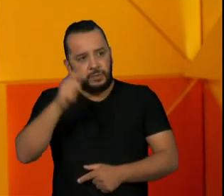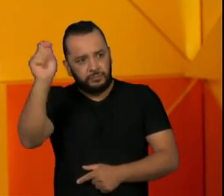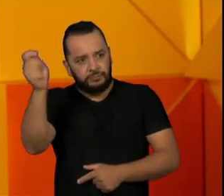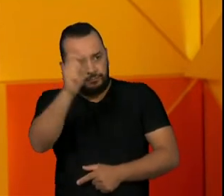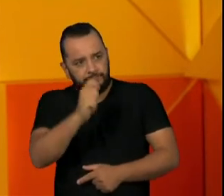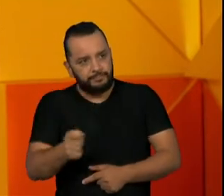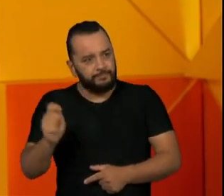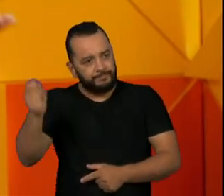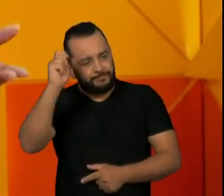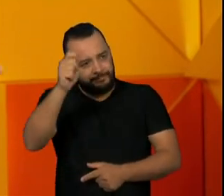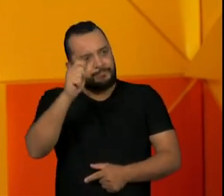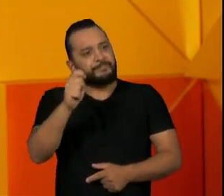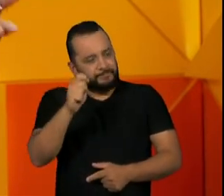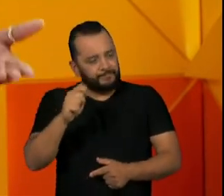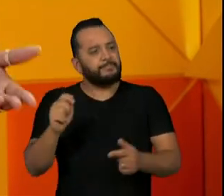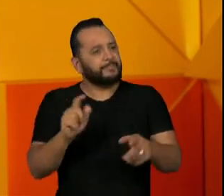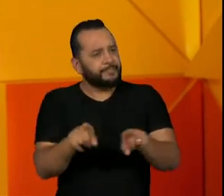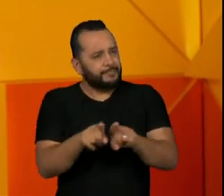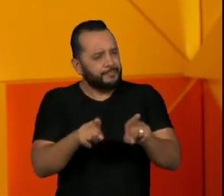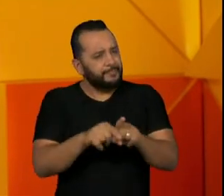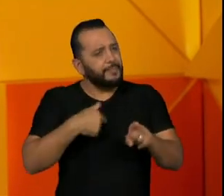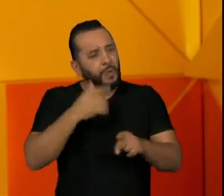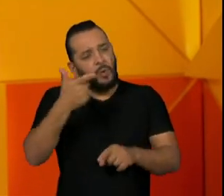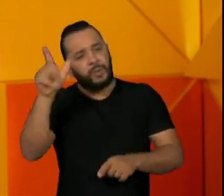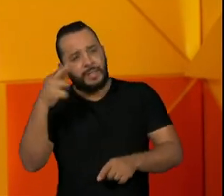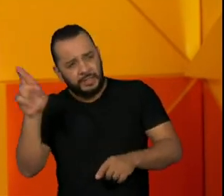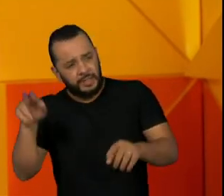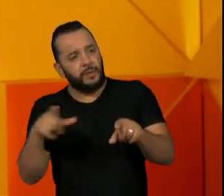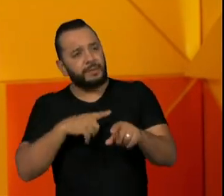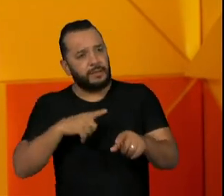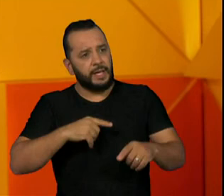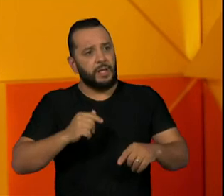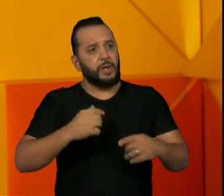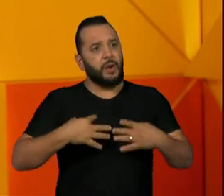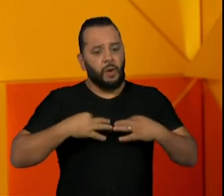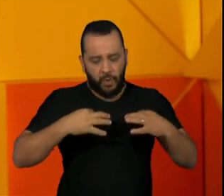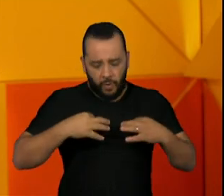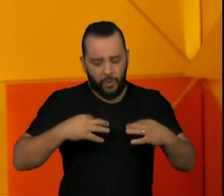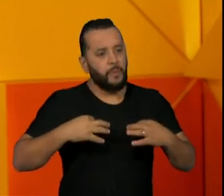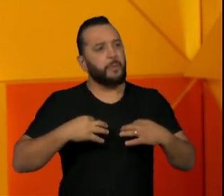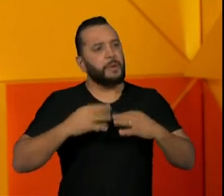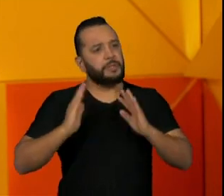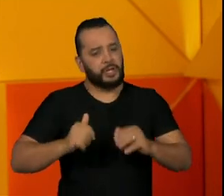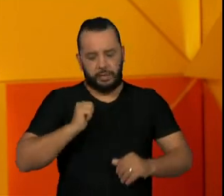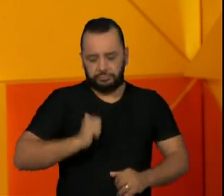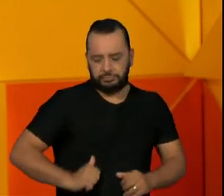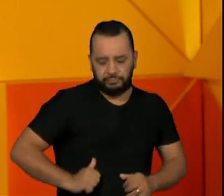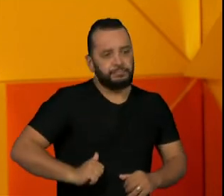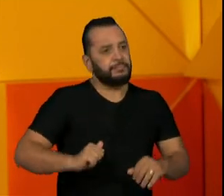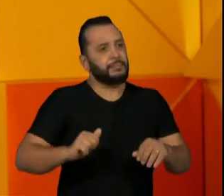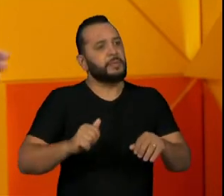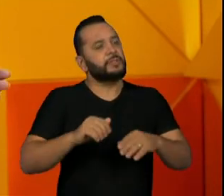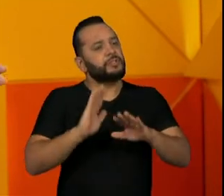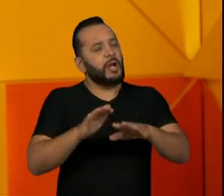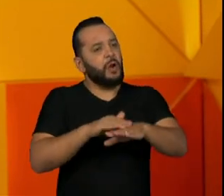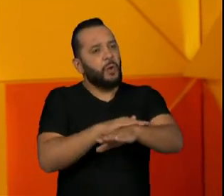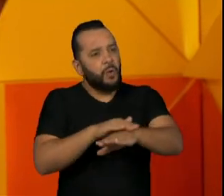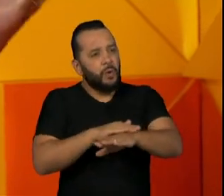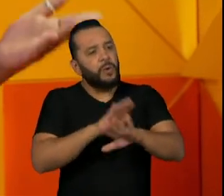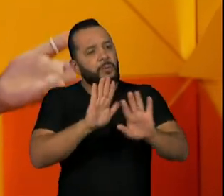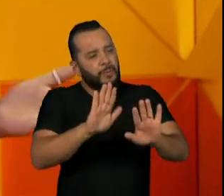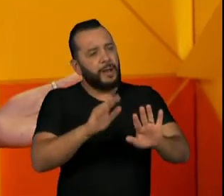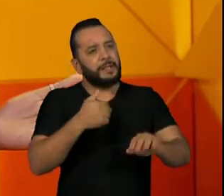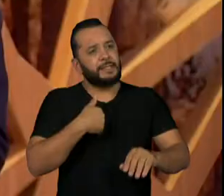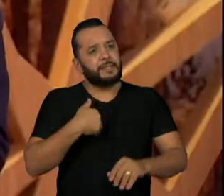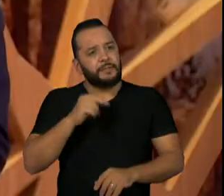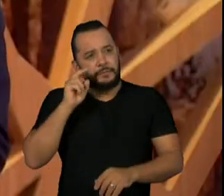sacrifício animal. Pessoas que vestem sapatos de couro, bolsa de couro, roupas de couro, mas veem como um problema a galinha